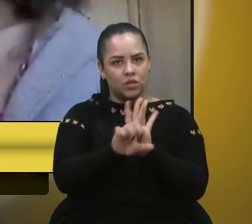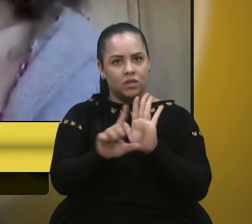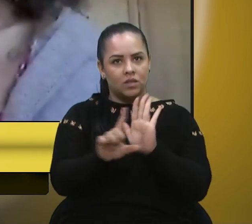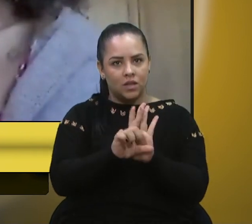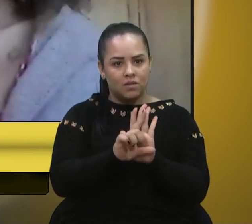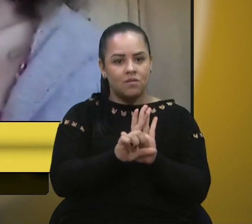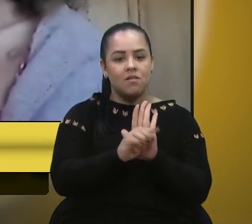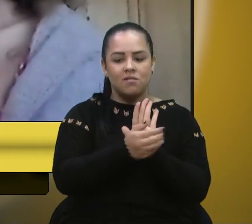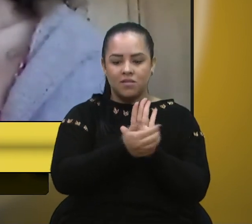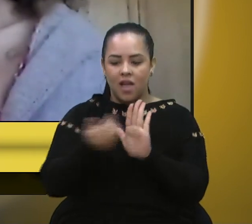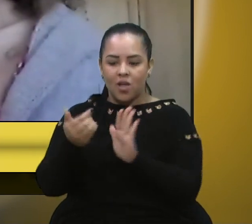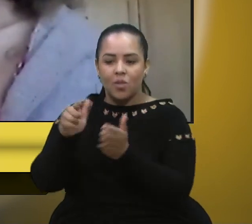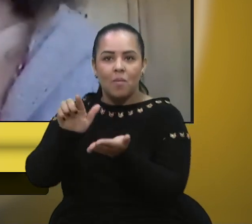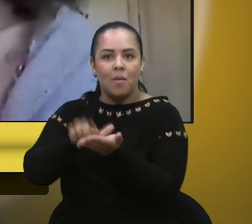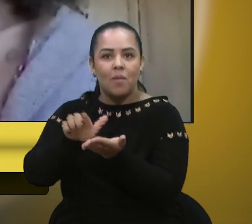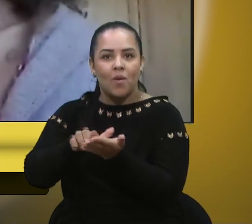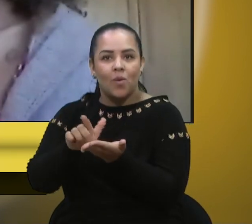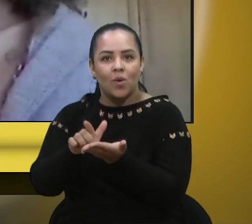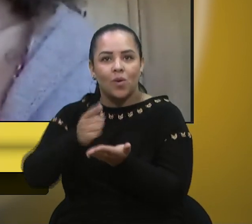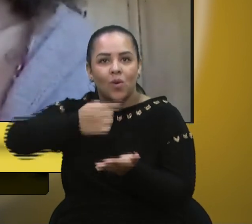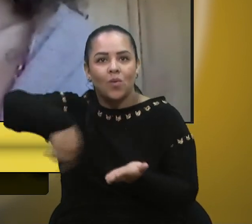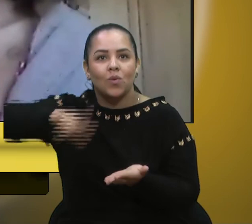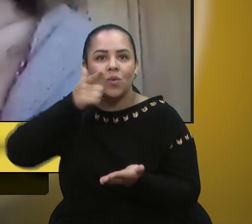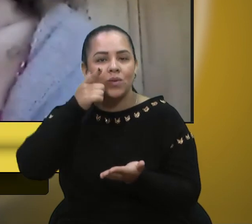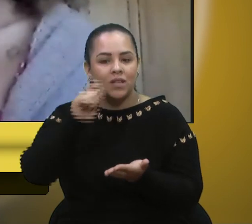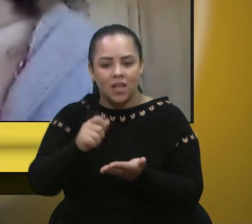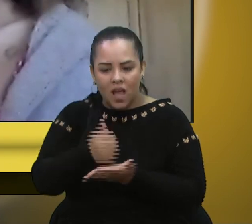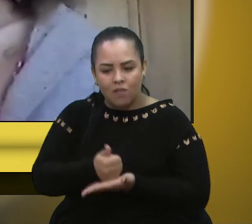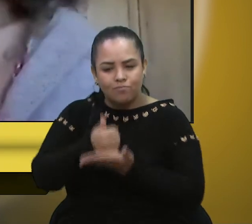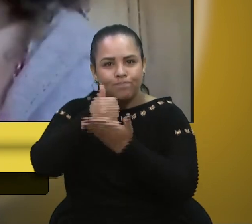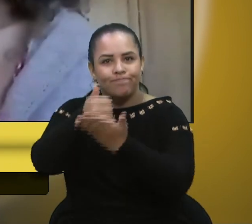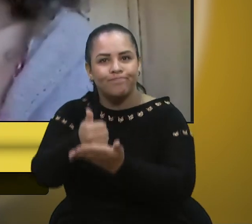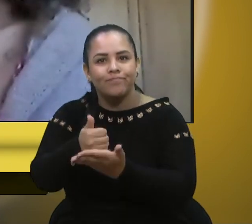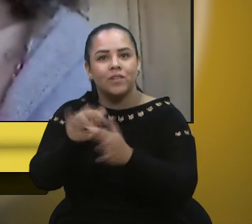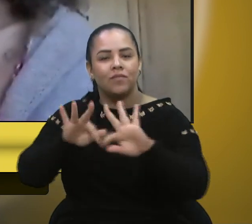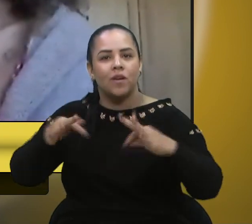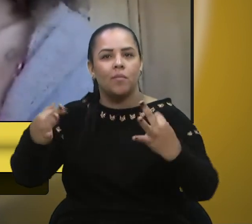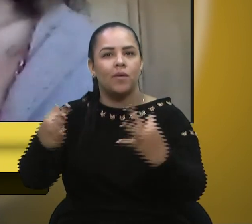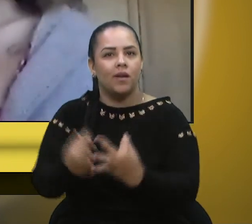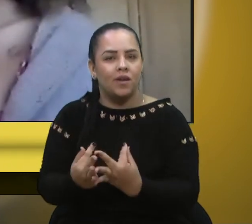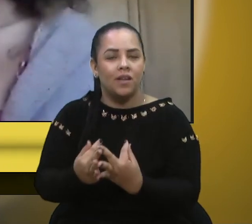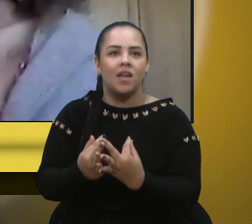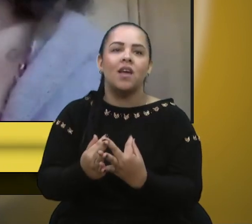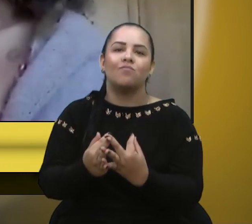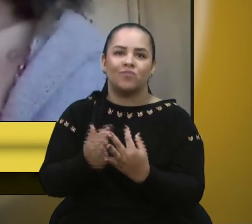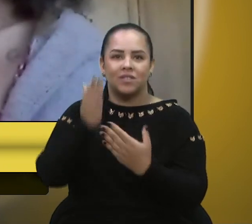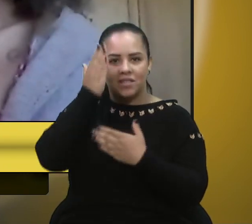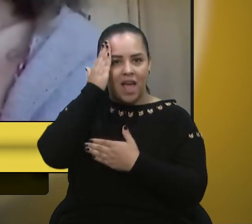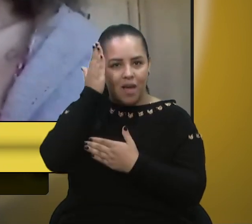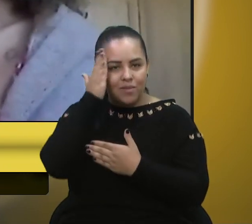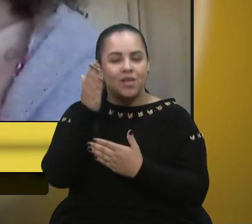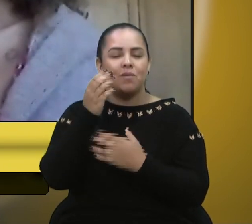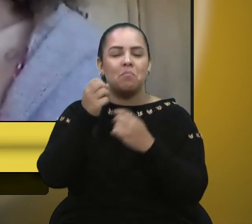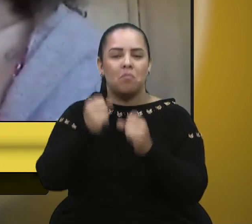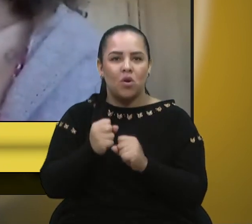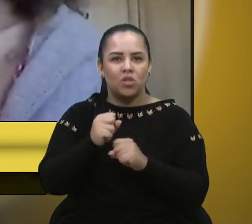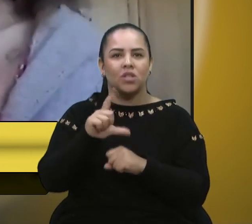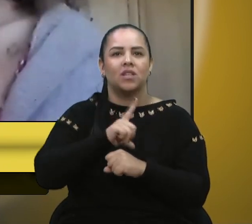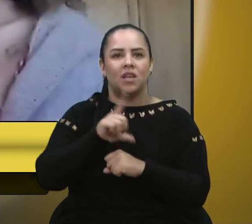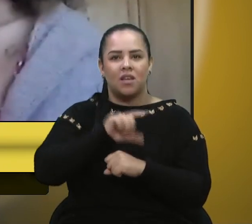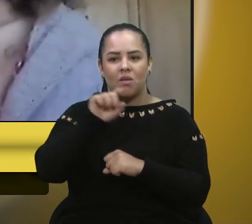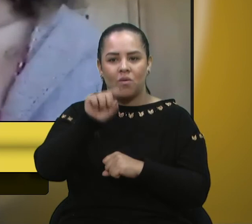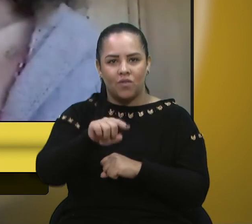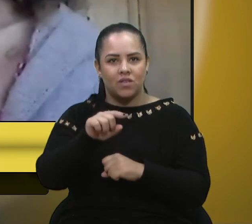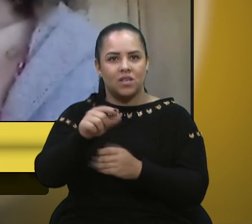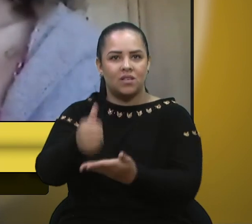do papel e consiga amparar as nossas famílias. Eu sei que eu posso contar com vocês, que eu posso contar com o Poder Executivo, e